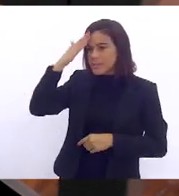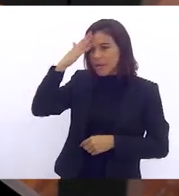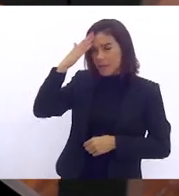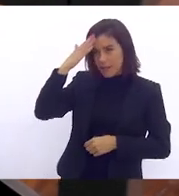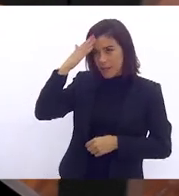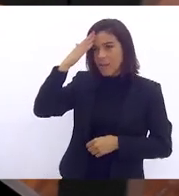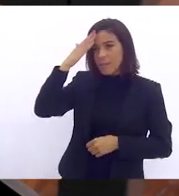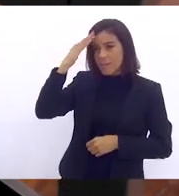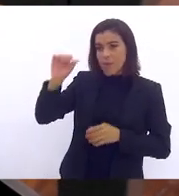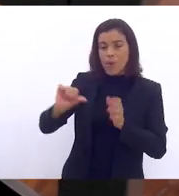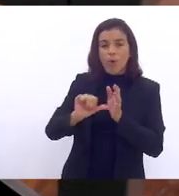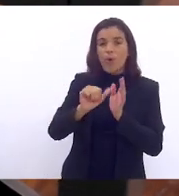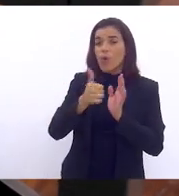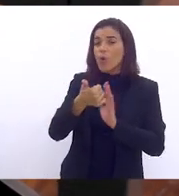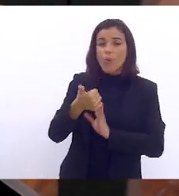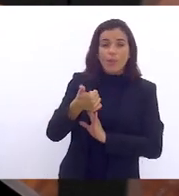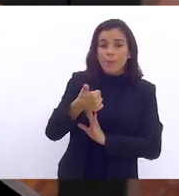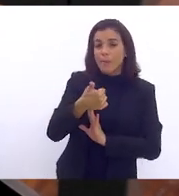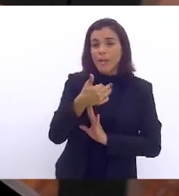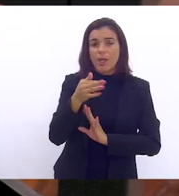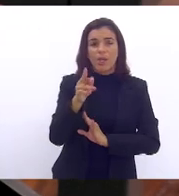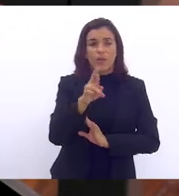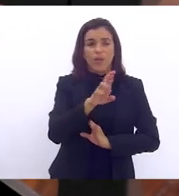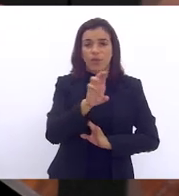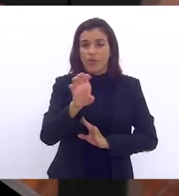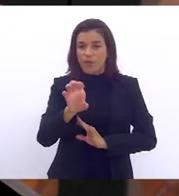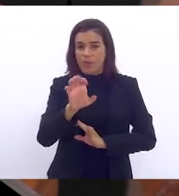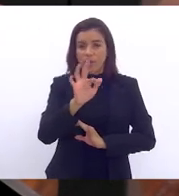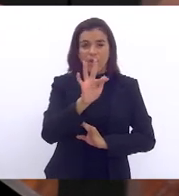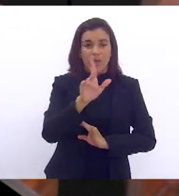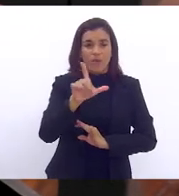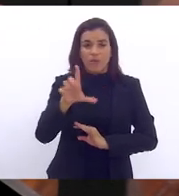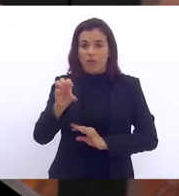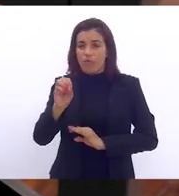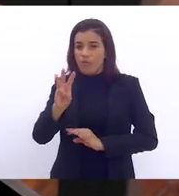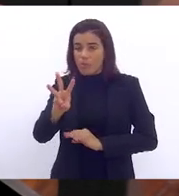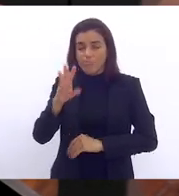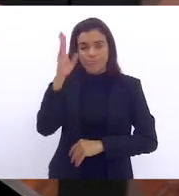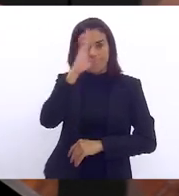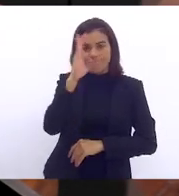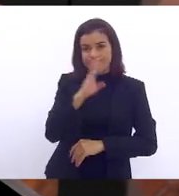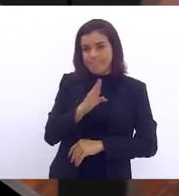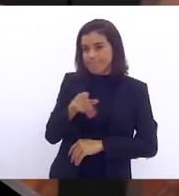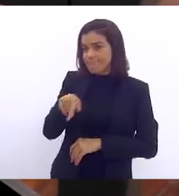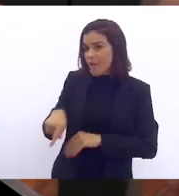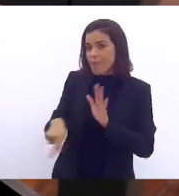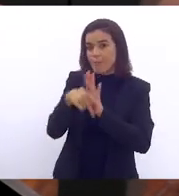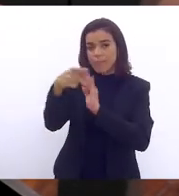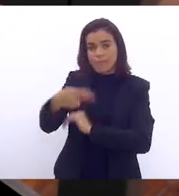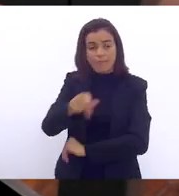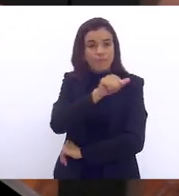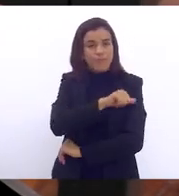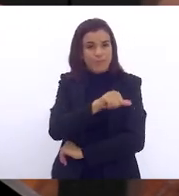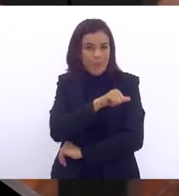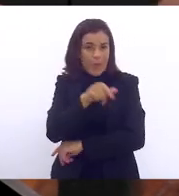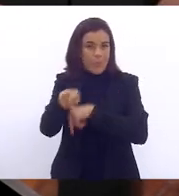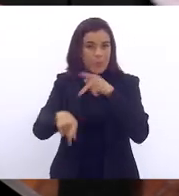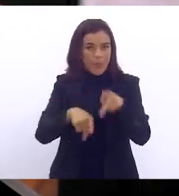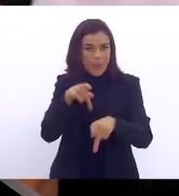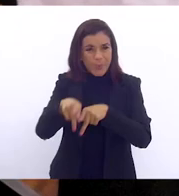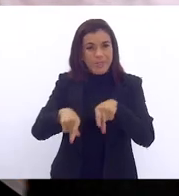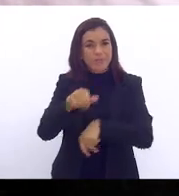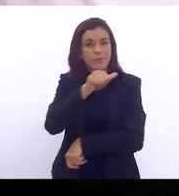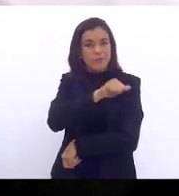o primeiro free flow do Brasil nasceu no estado do Rio de Janeiro então é a população Fluminense que tá nos apoiando a